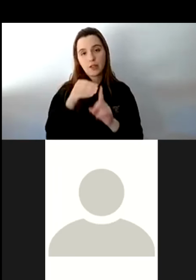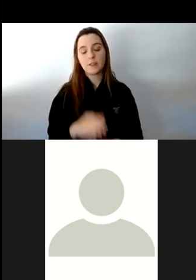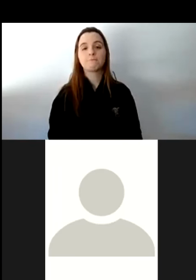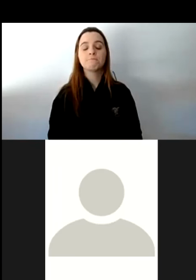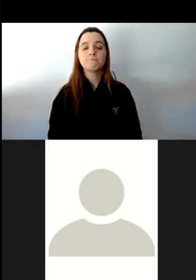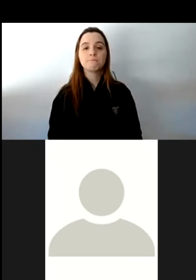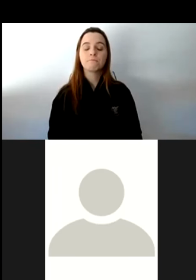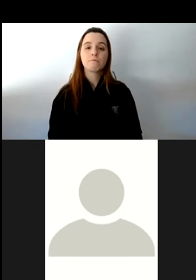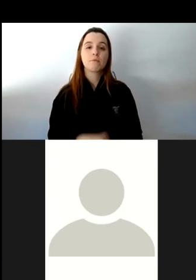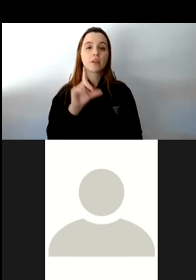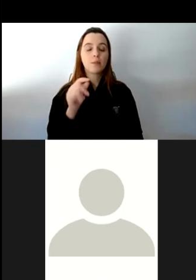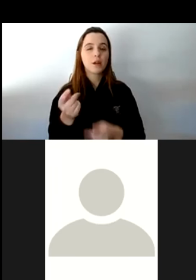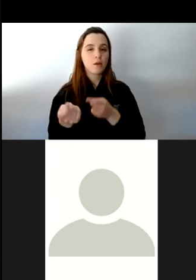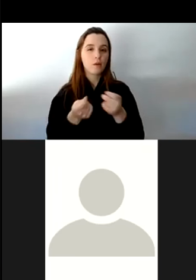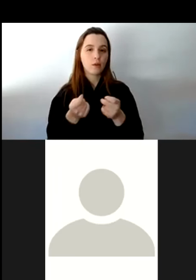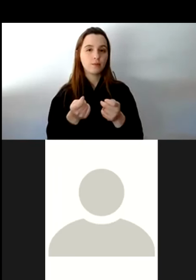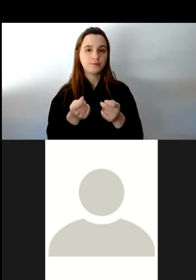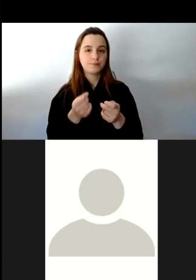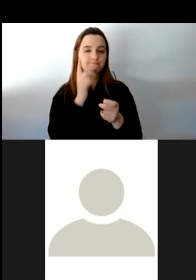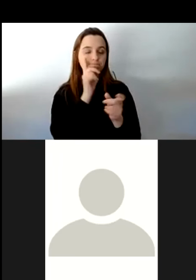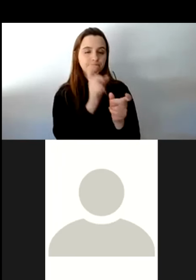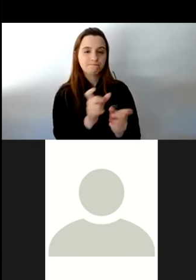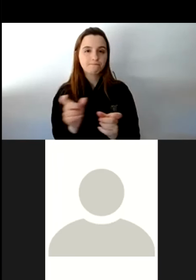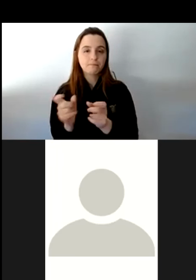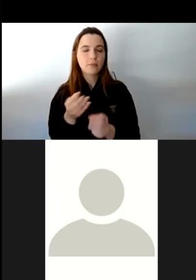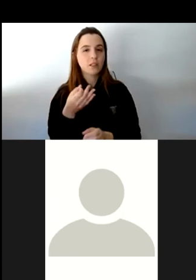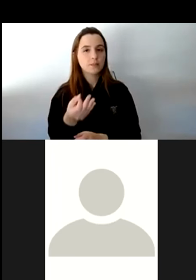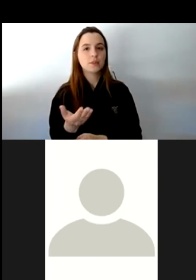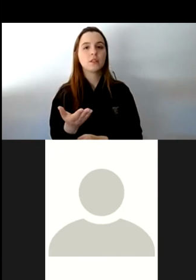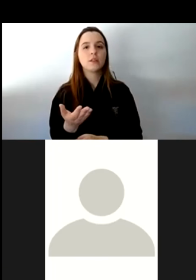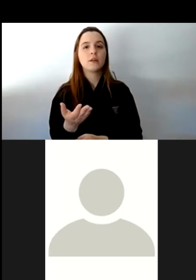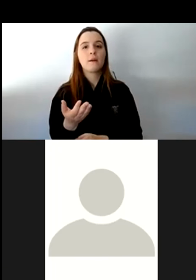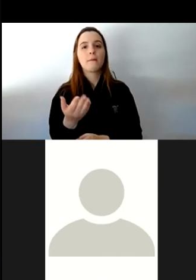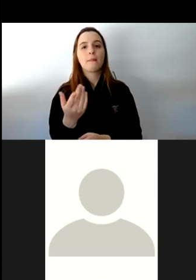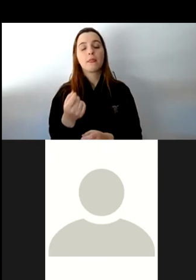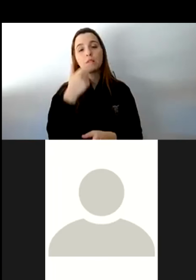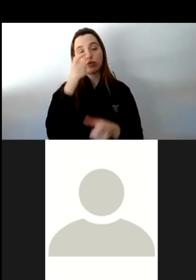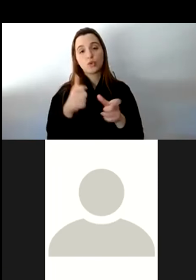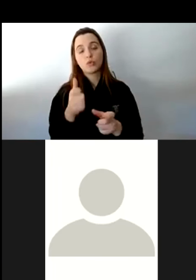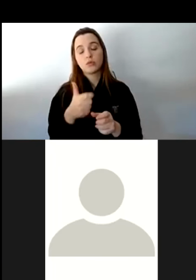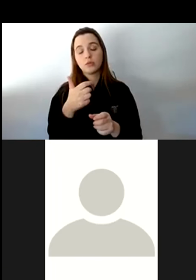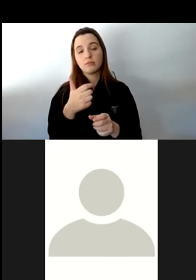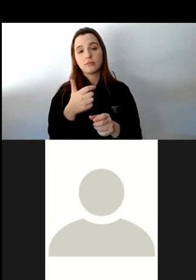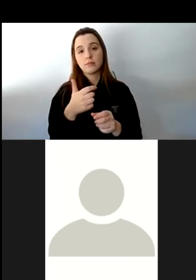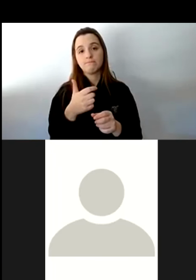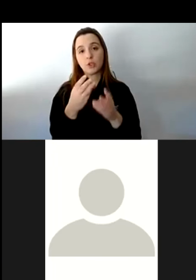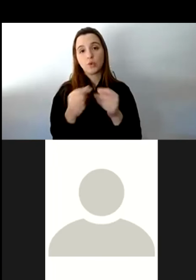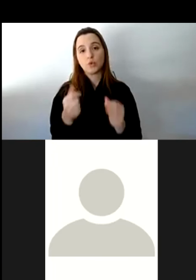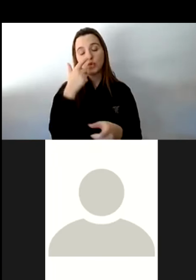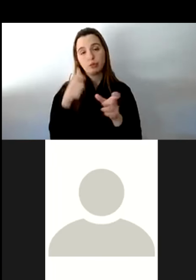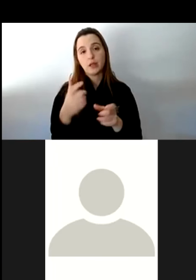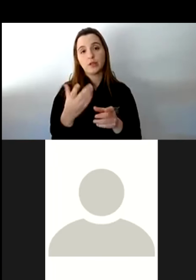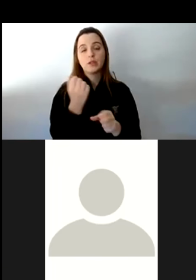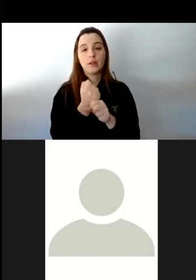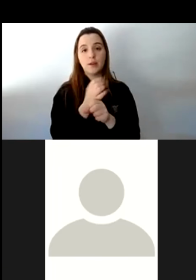e monitorizar em permanência se os recursos humanos afetos, a experiência